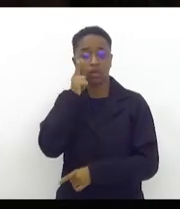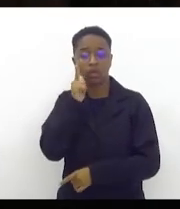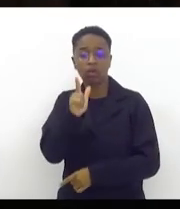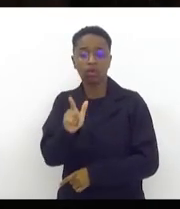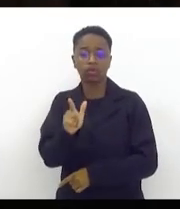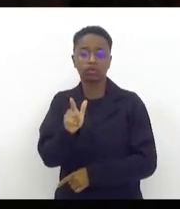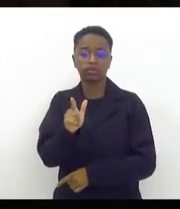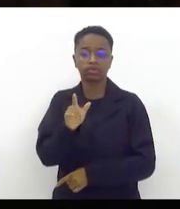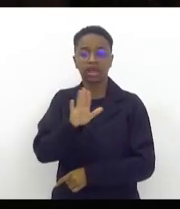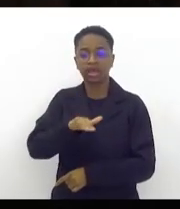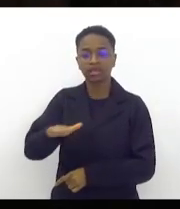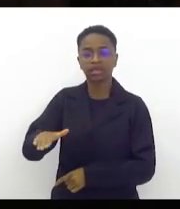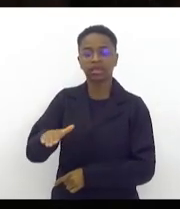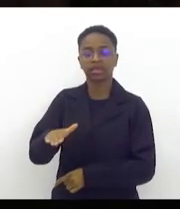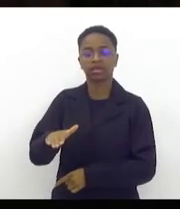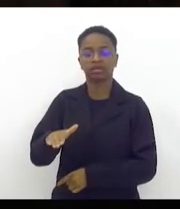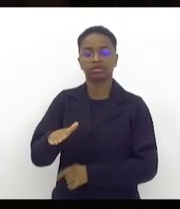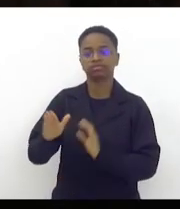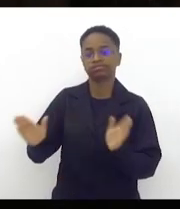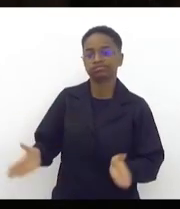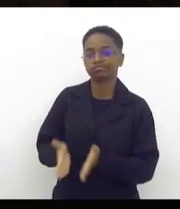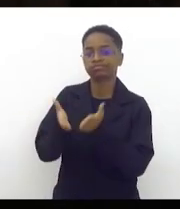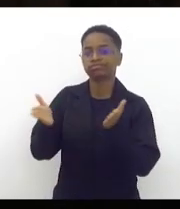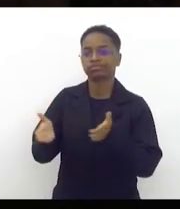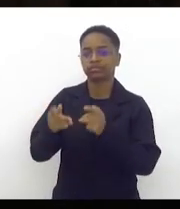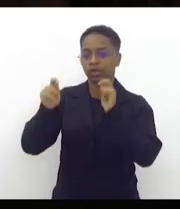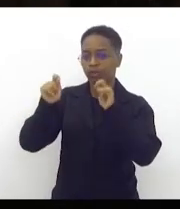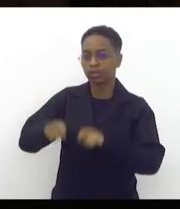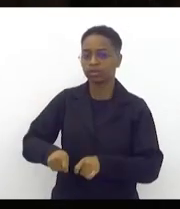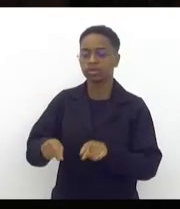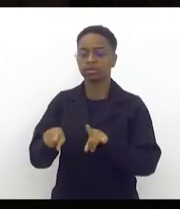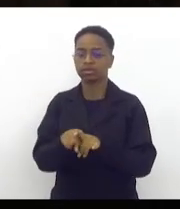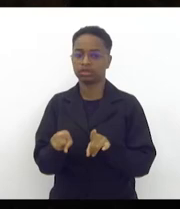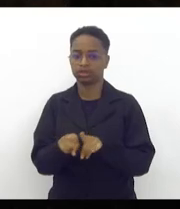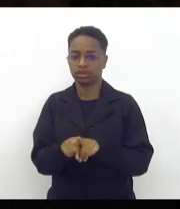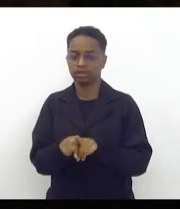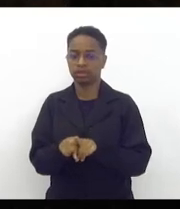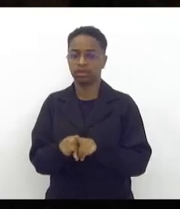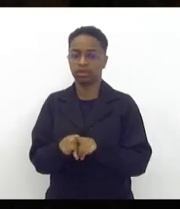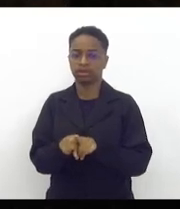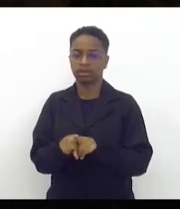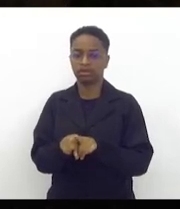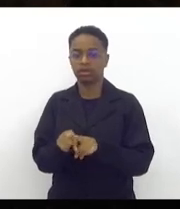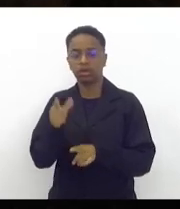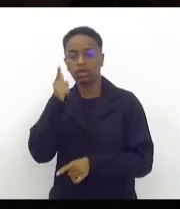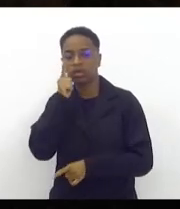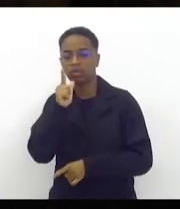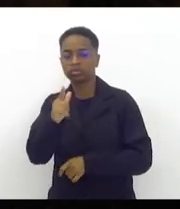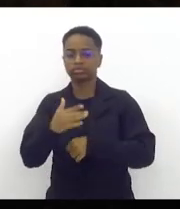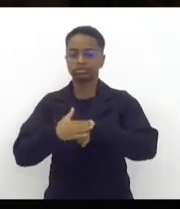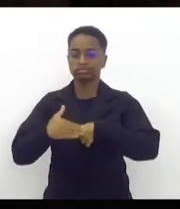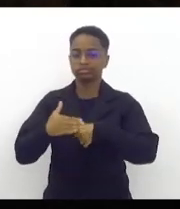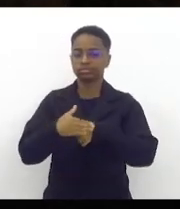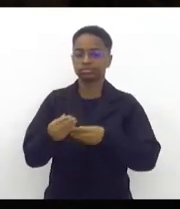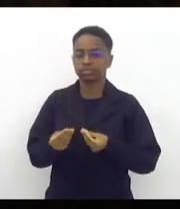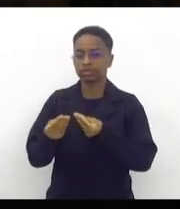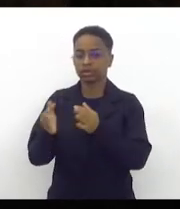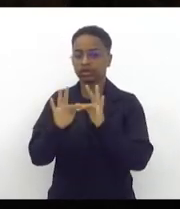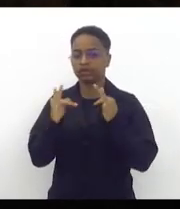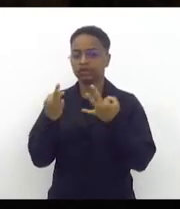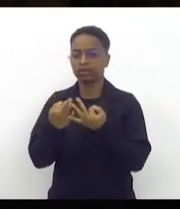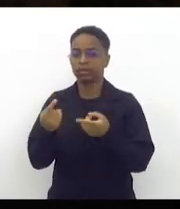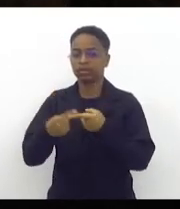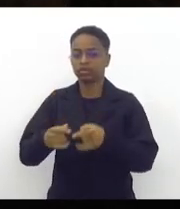elevar essas crianças ao máximo de suas potencialidades e, de certa forma, levar um alento a famílias que